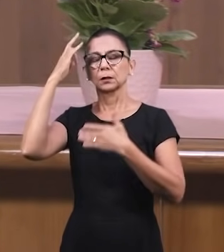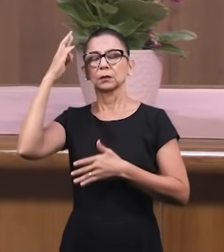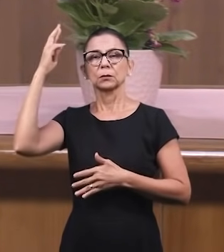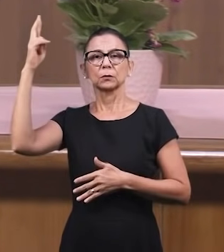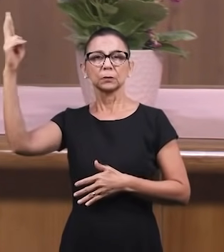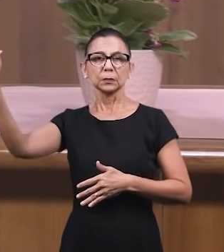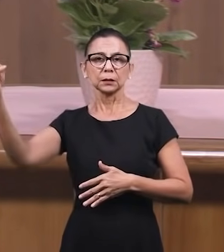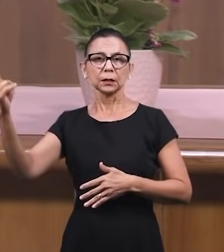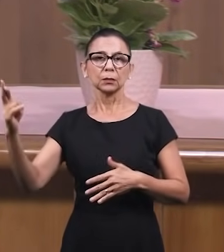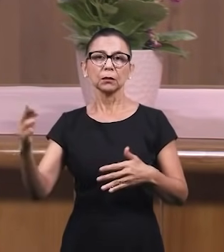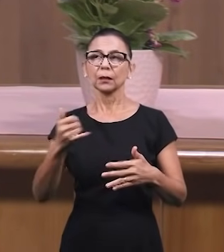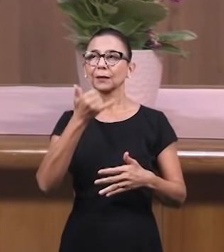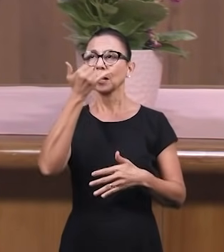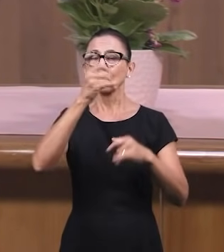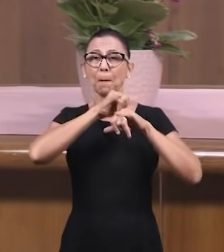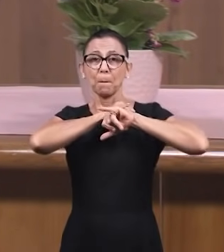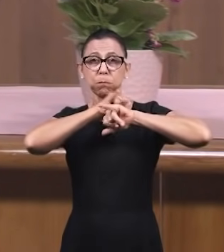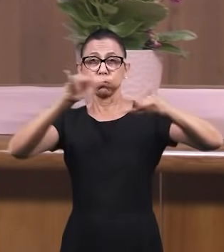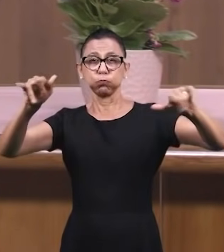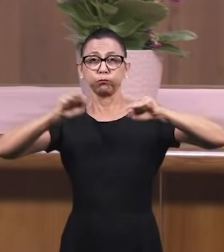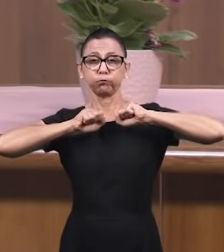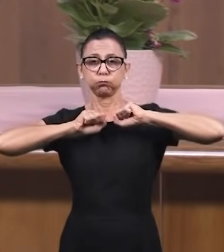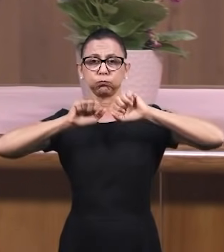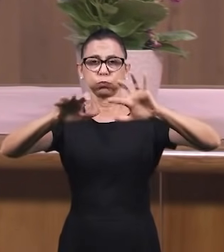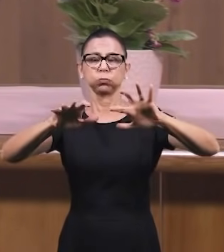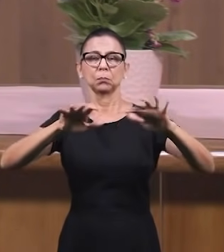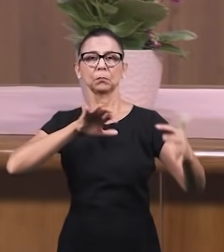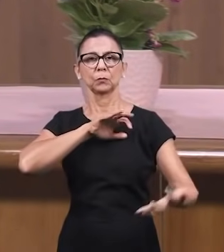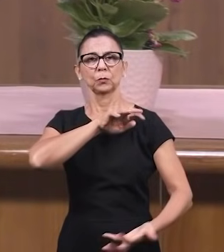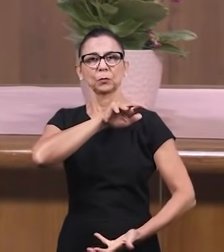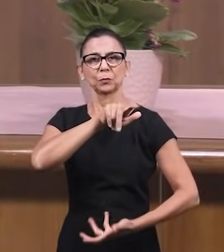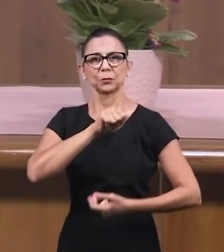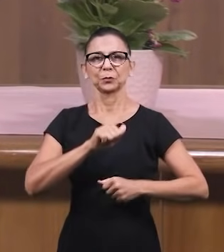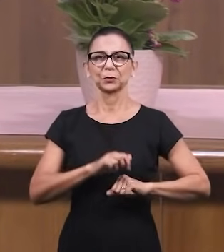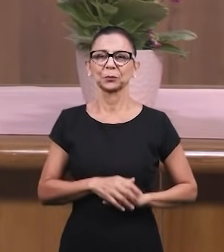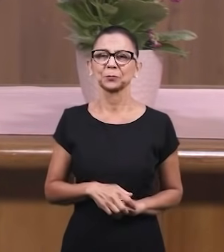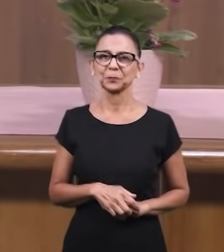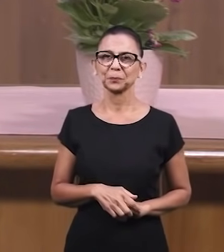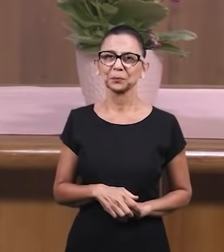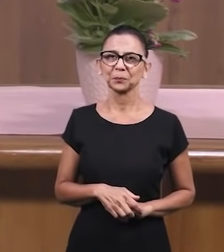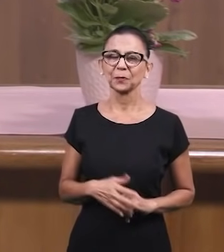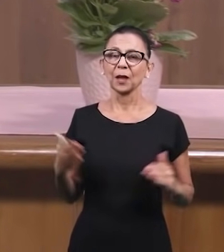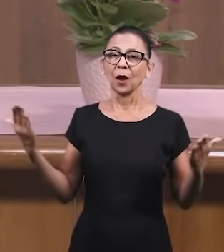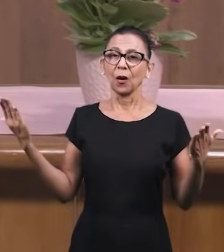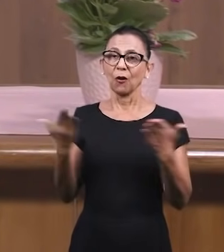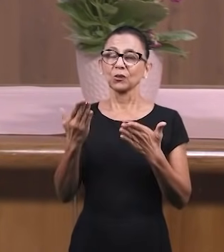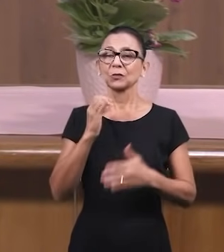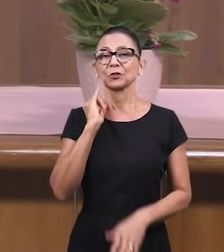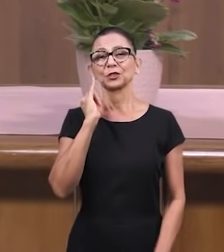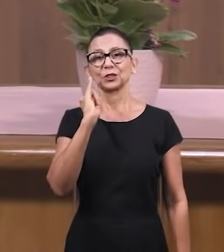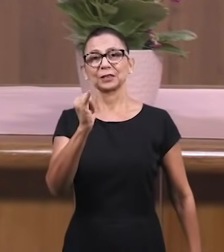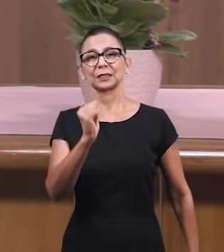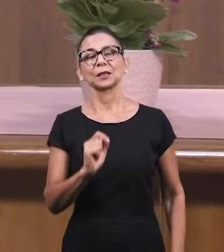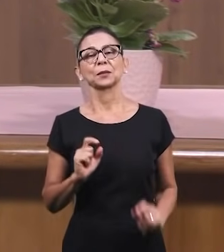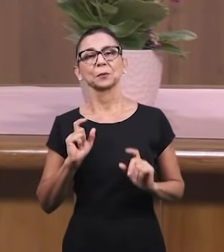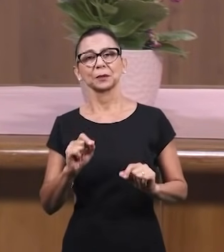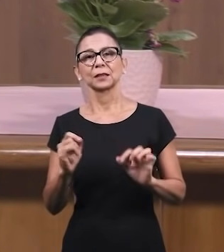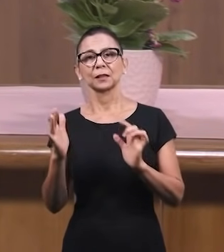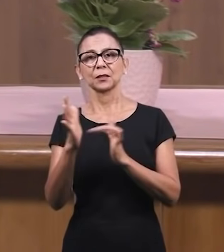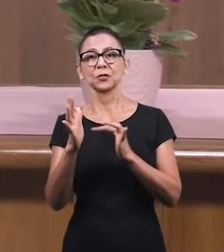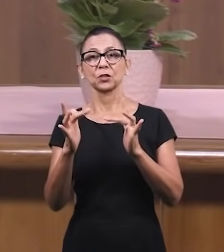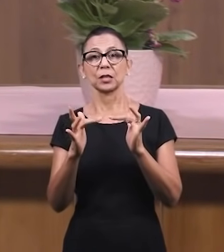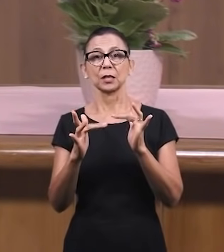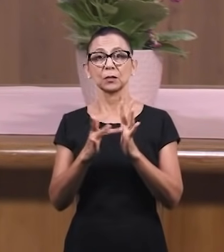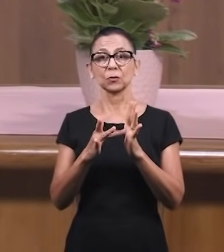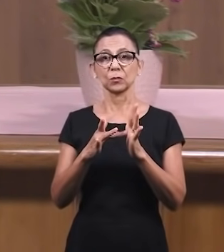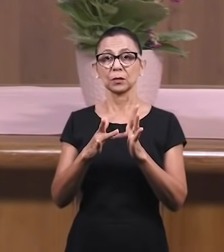uma notícia para o mundo. Hoje nós temos uma notícia para o mundo. Jesus entrou na minha